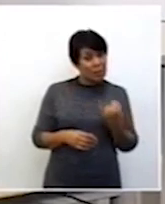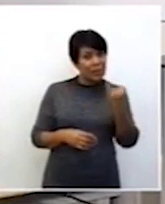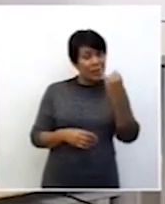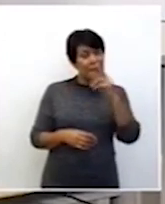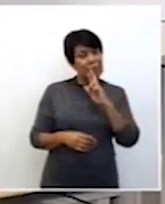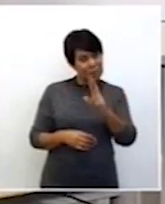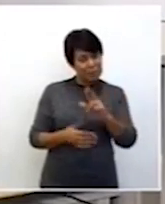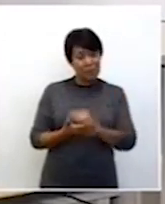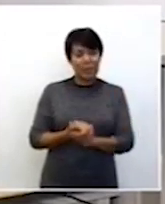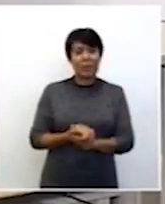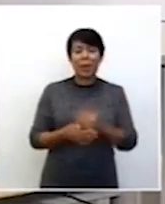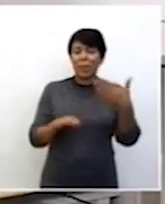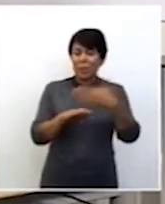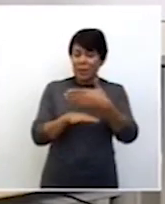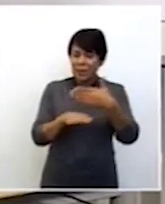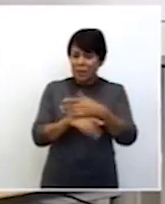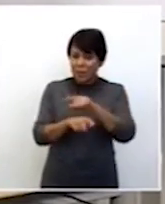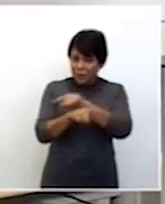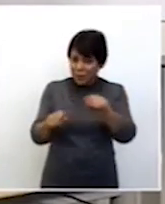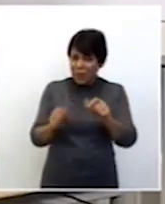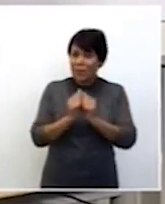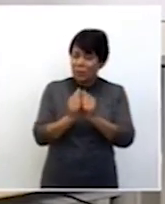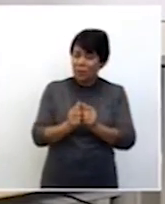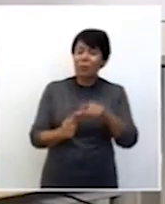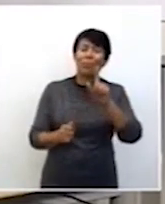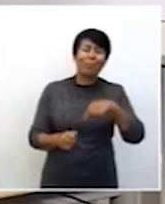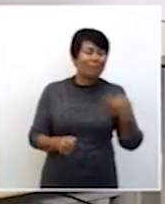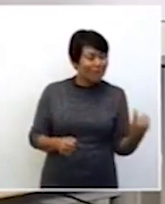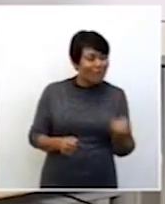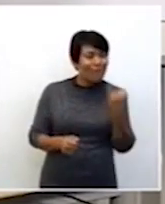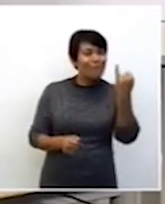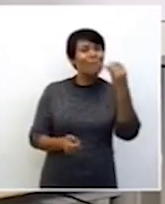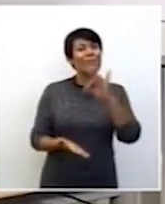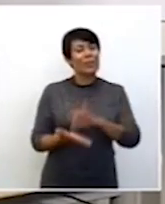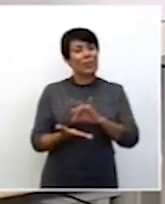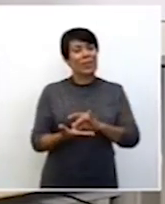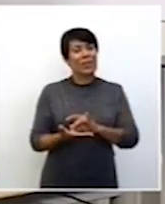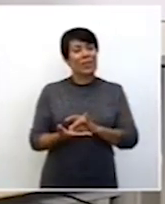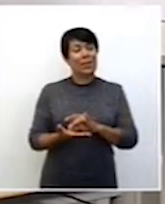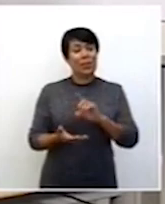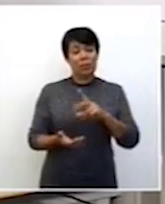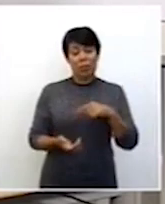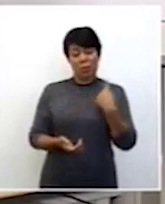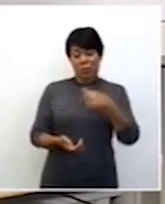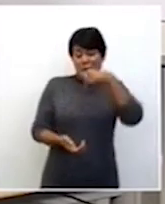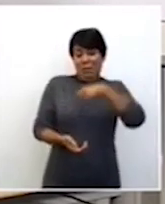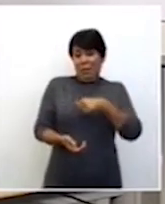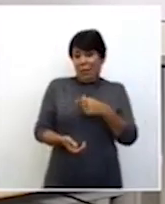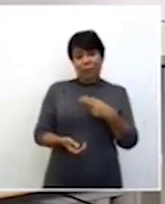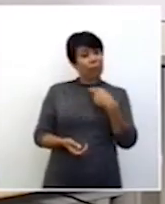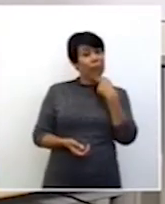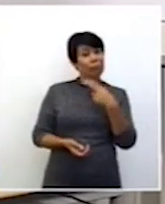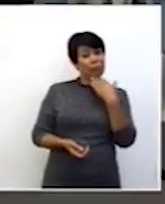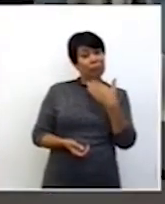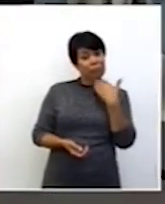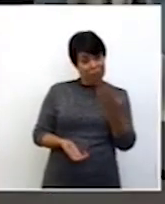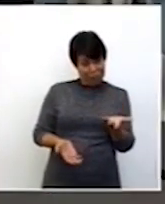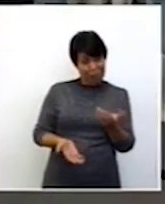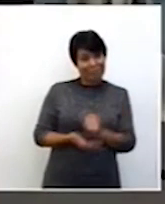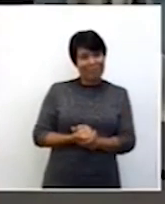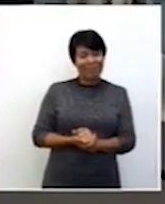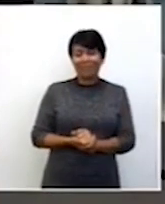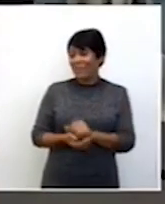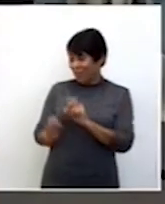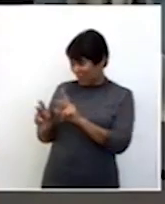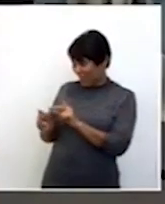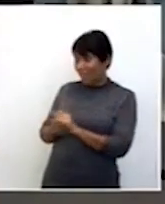né? Essa participação de vocês nesse momento é crucial. Só a gente aqui, a gente não consegue fazer nada sem vocês. Tá bom, Marcelo? Tá ótimo.